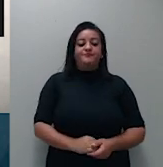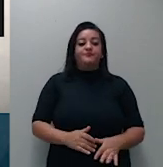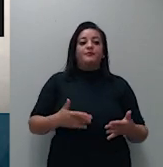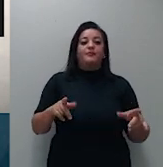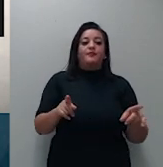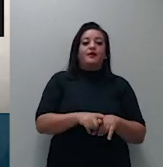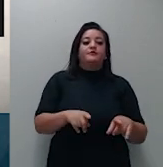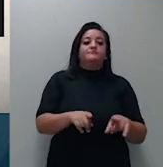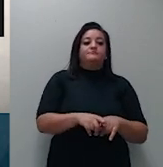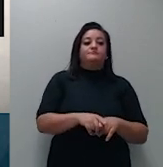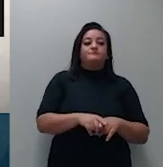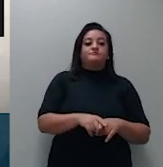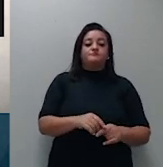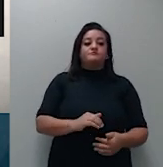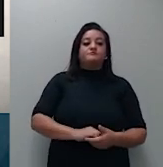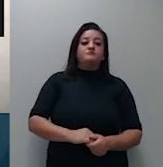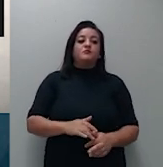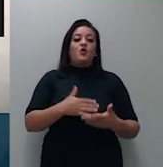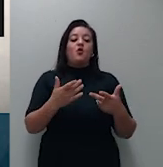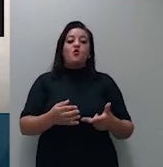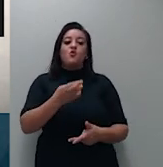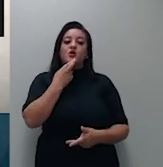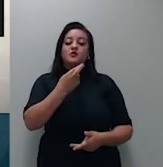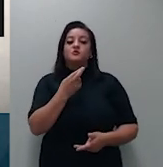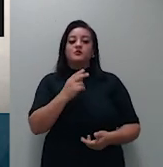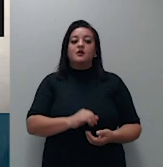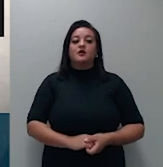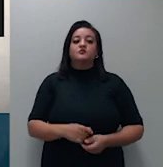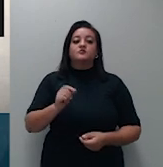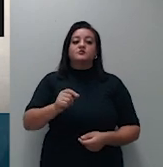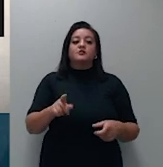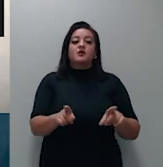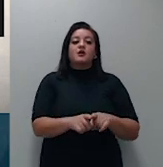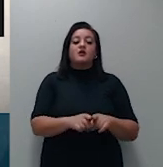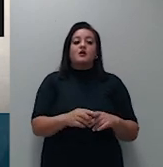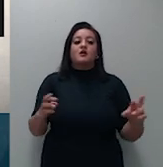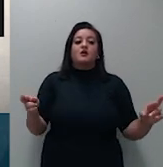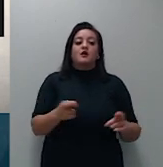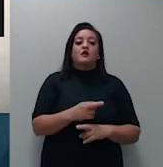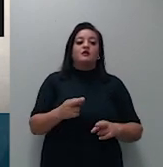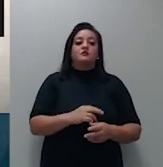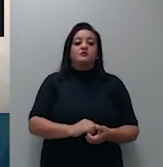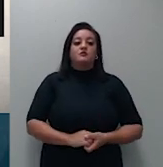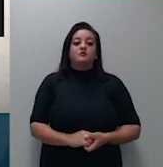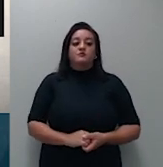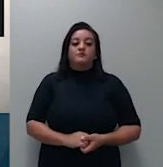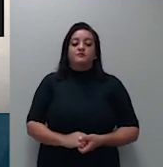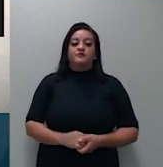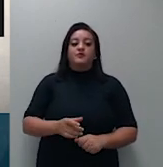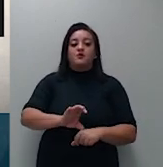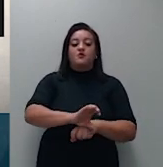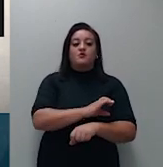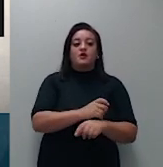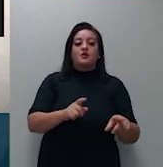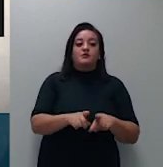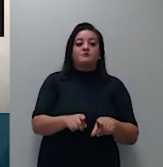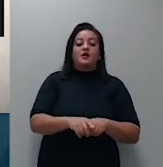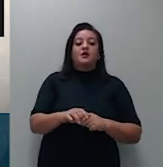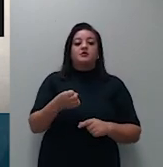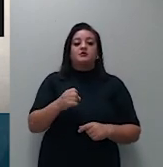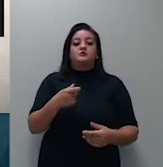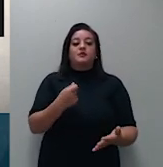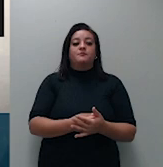ainda quais os efeitos em relação ao crédito